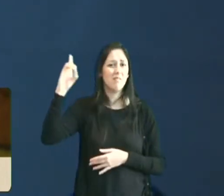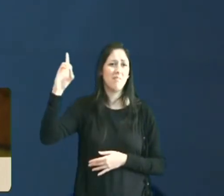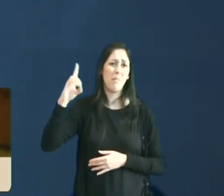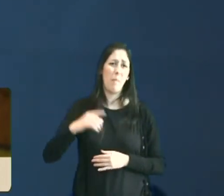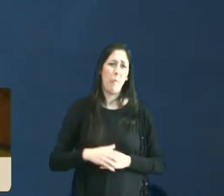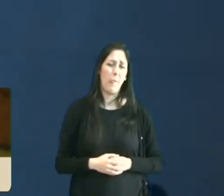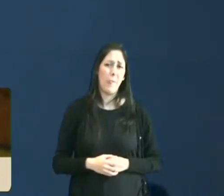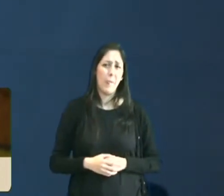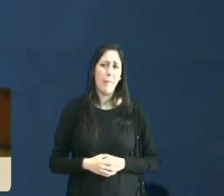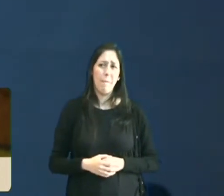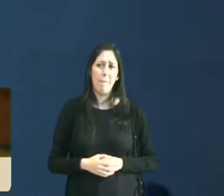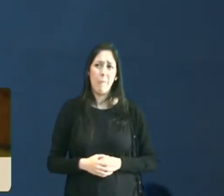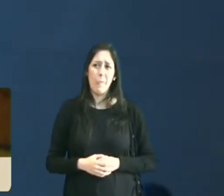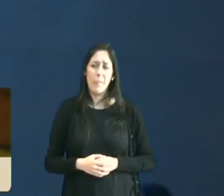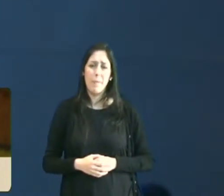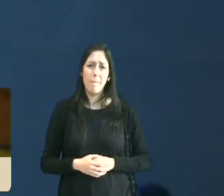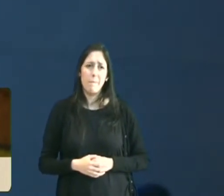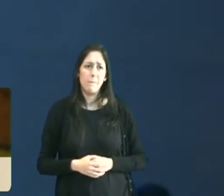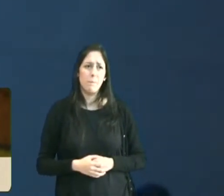Você pode,